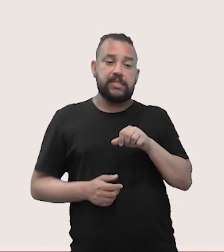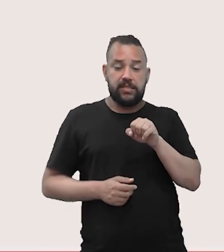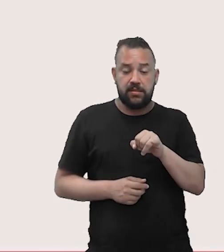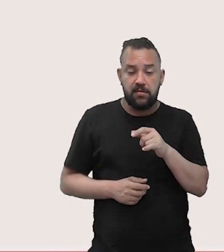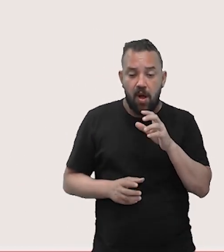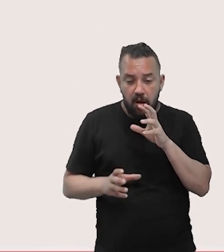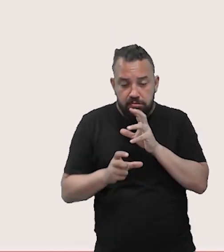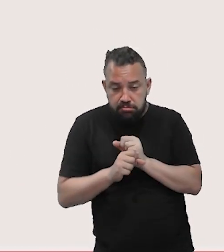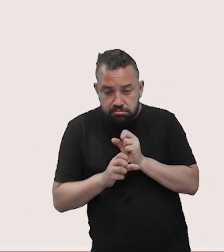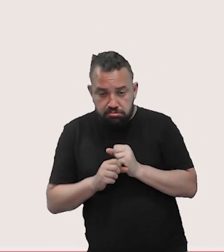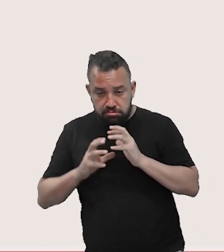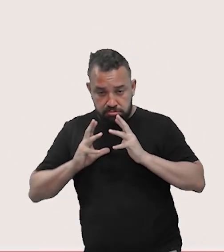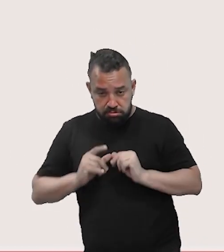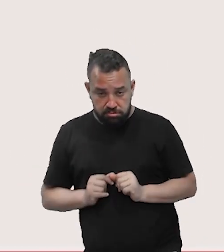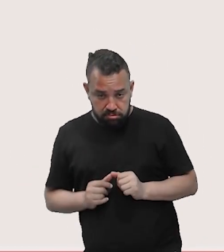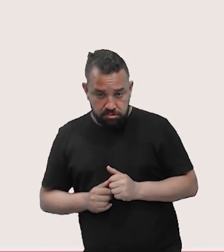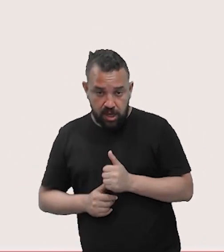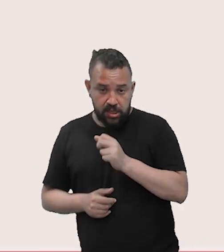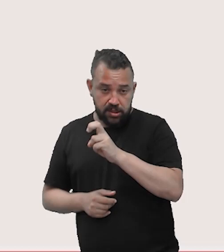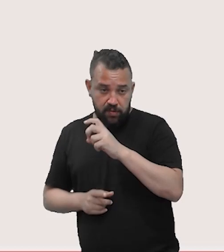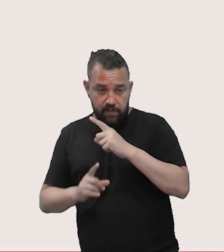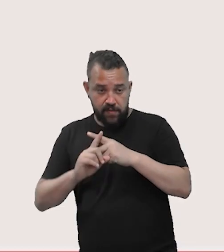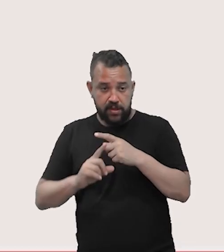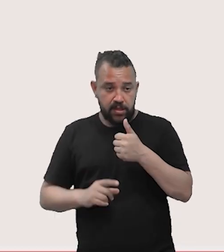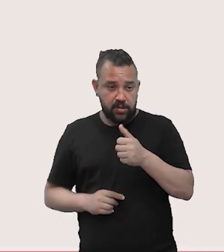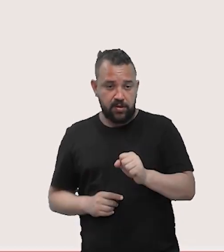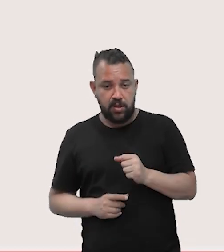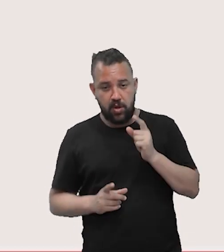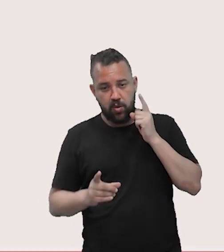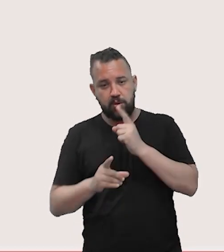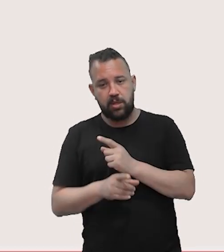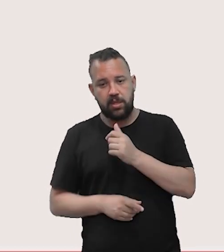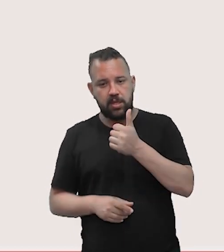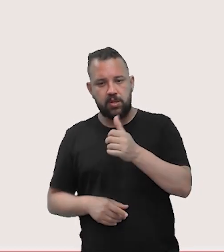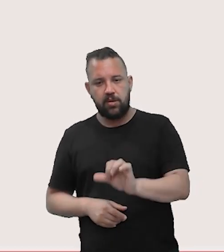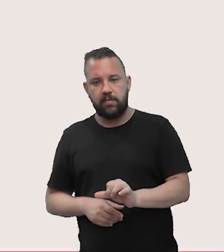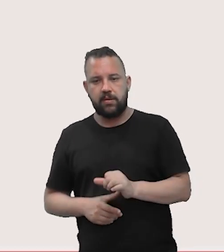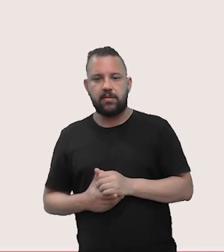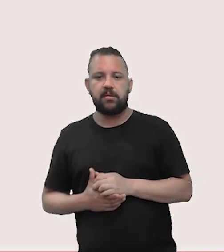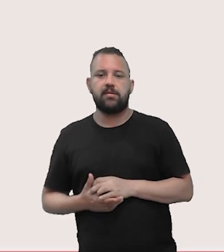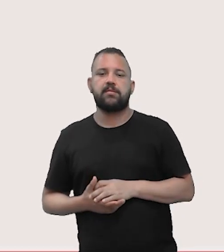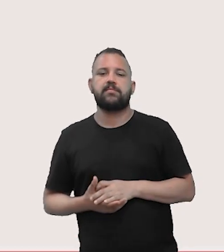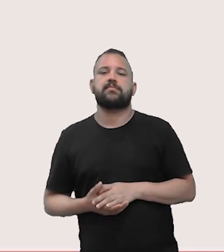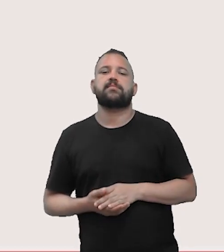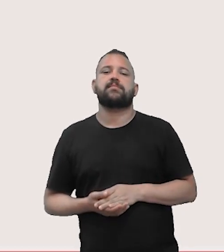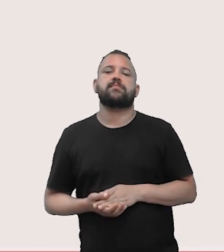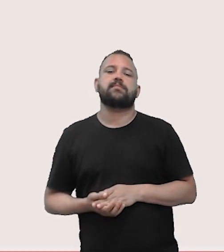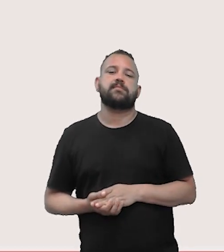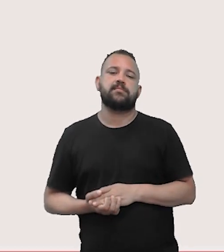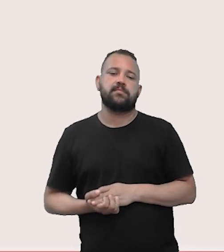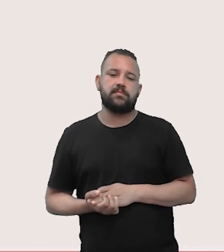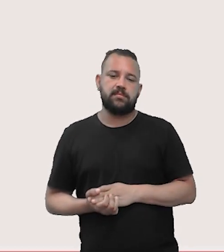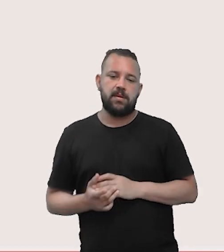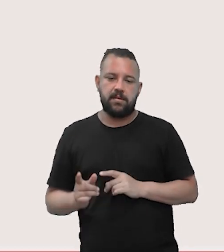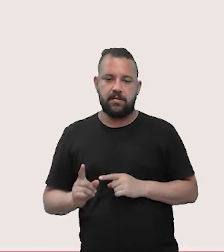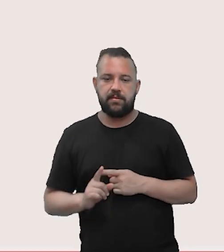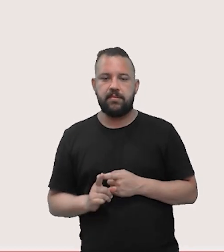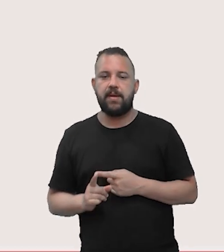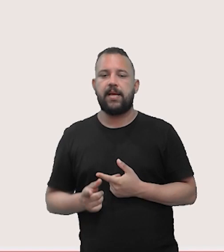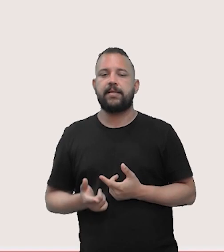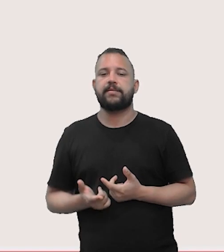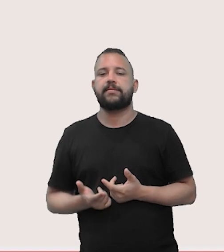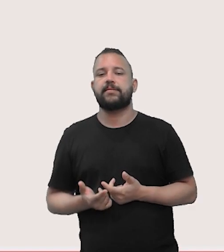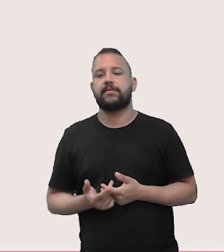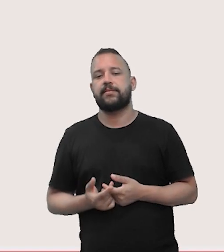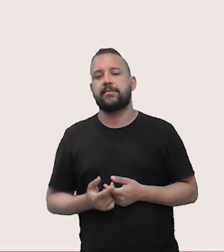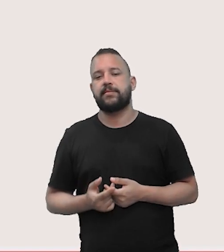dos 5 vezes 18, tu vai encontrar 90, correto? Então fica assim, ó. 77 mais X